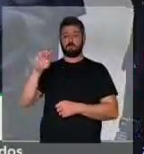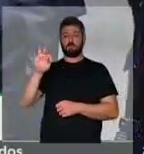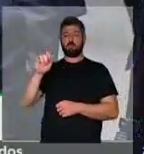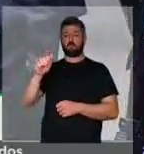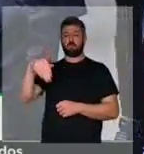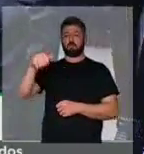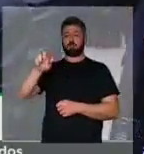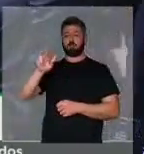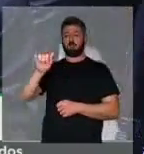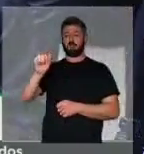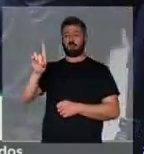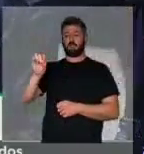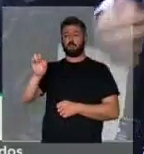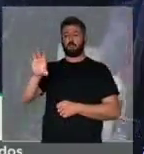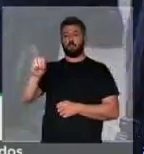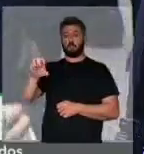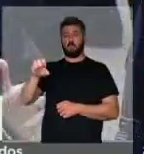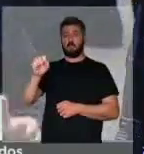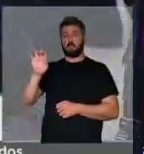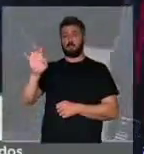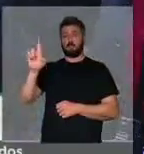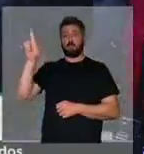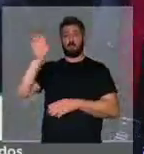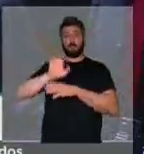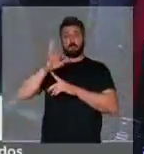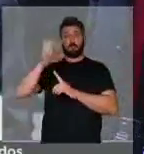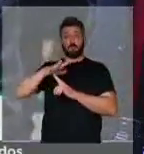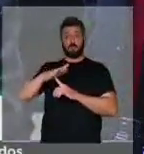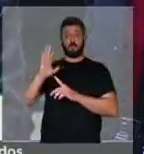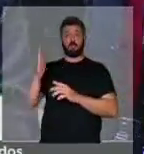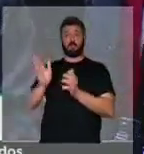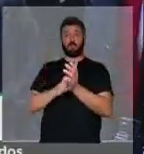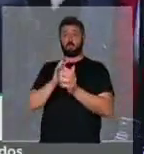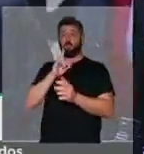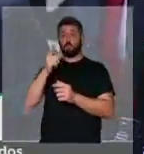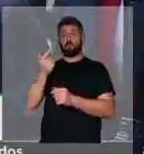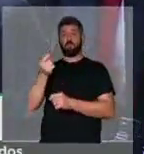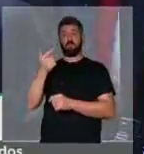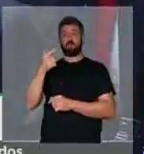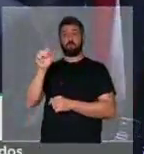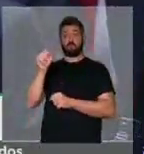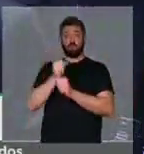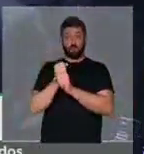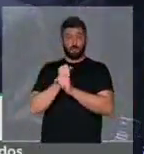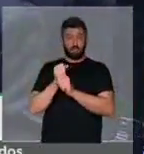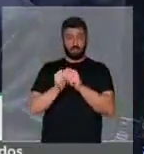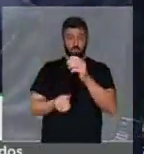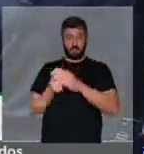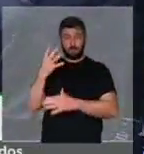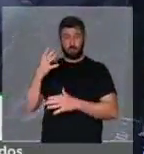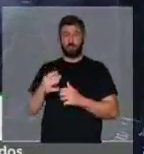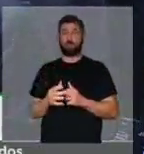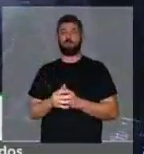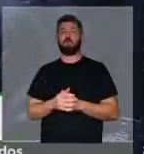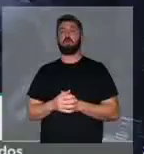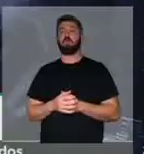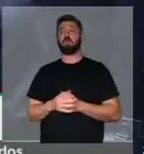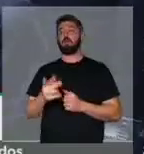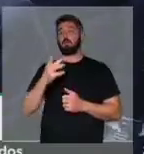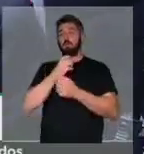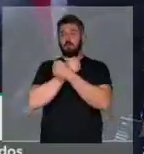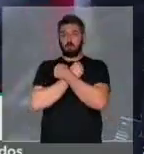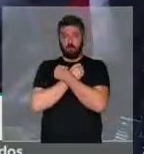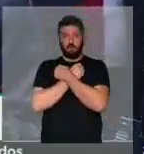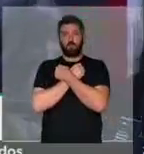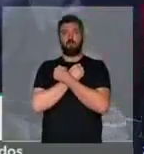Oeste, município do interior do Paraná, que essa semana está completando 28 anos de emancipação política. Quero deixar aqui o meu